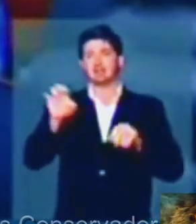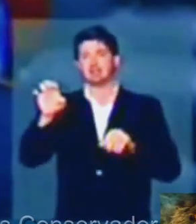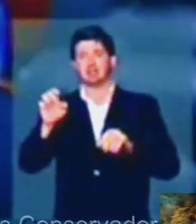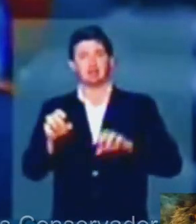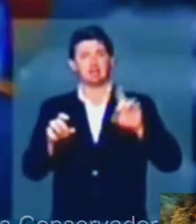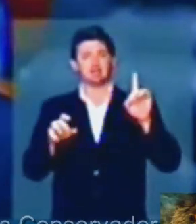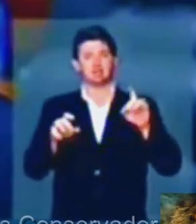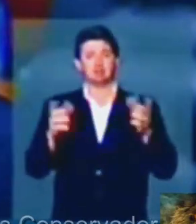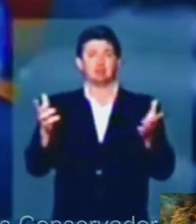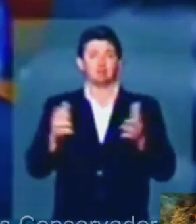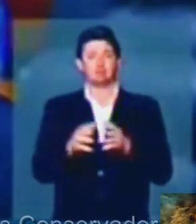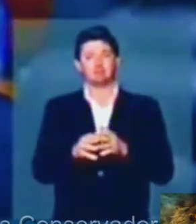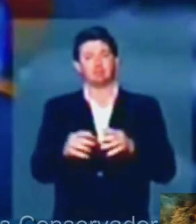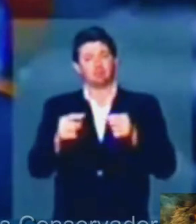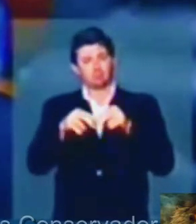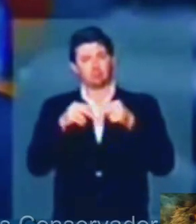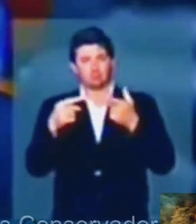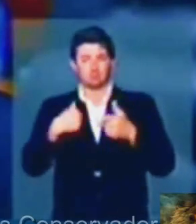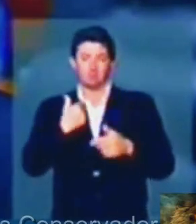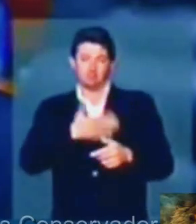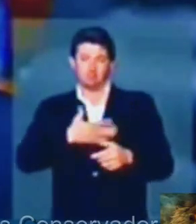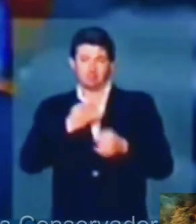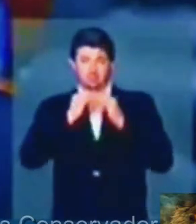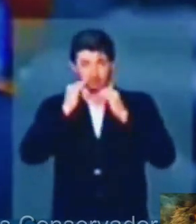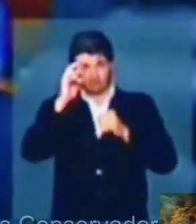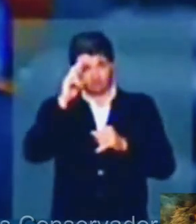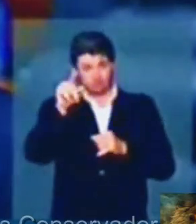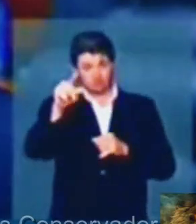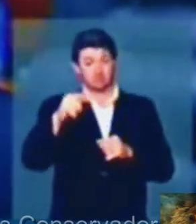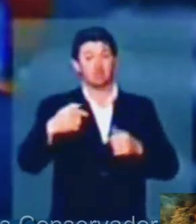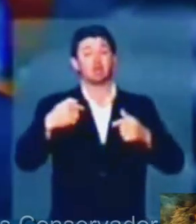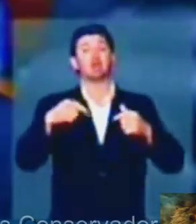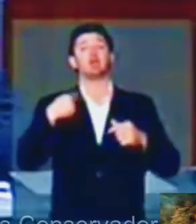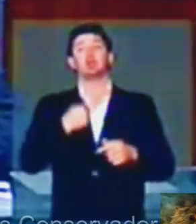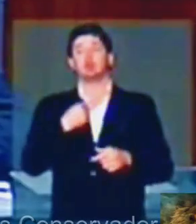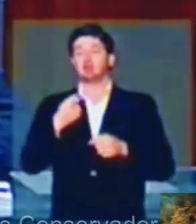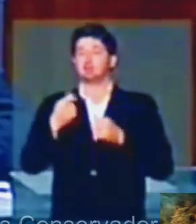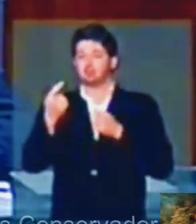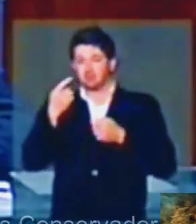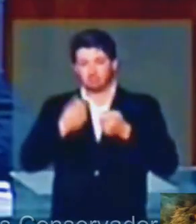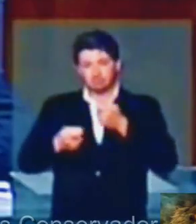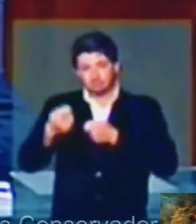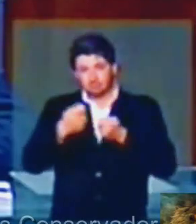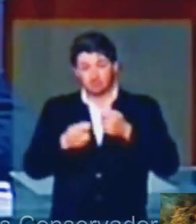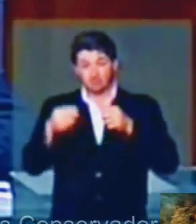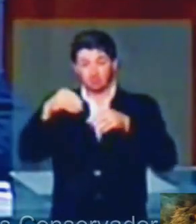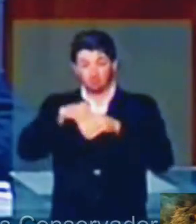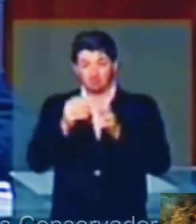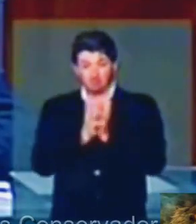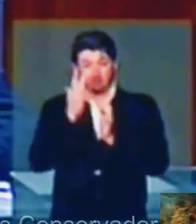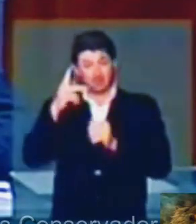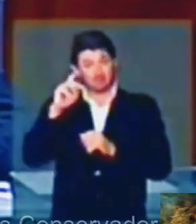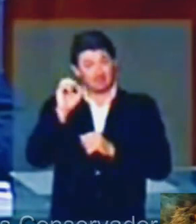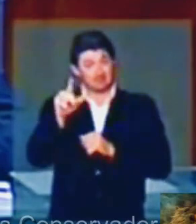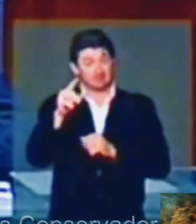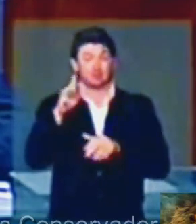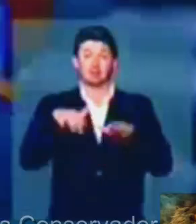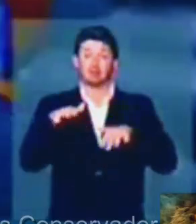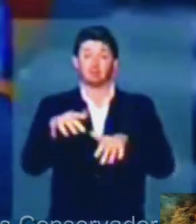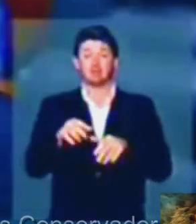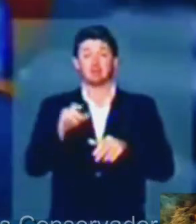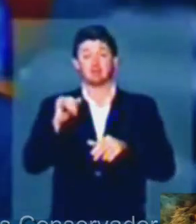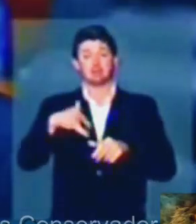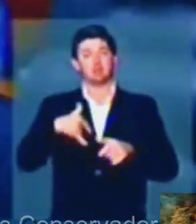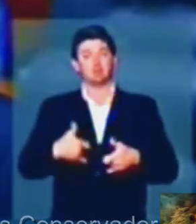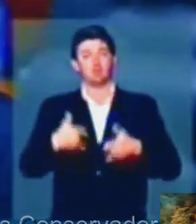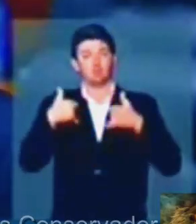E baseado nisso, eu tenho o prazer de comunicar a Vossa Excelência que estamos namorando e bastante com o teu partido, do PSC. Quem sabe, caso